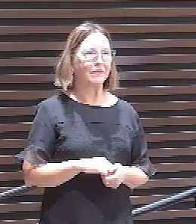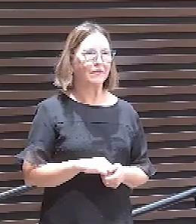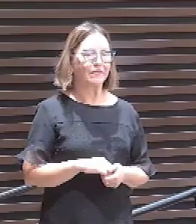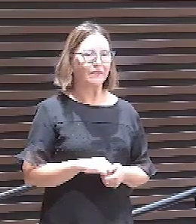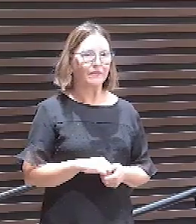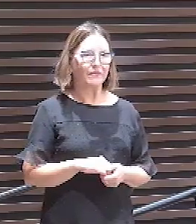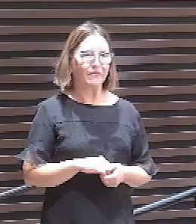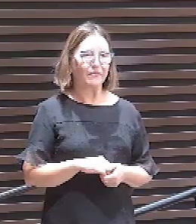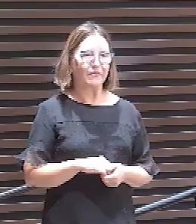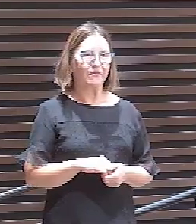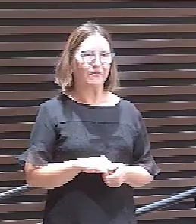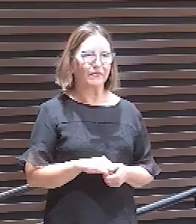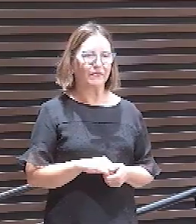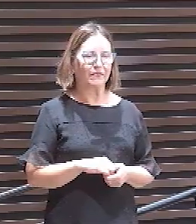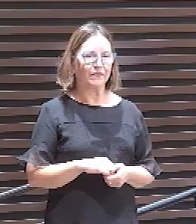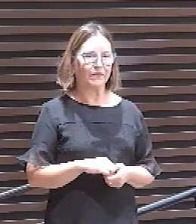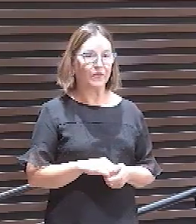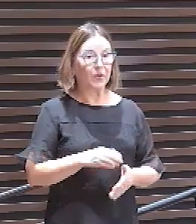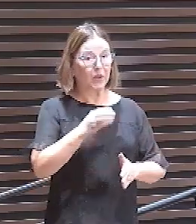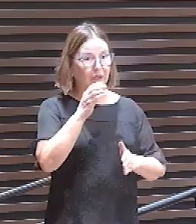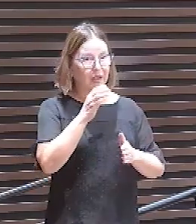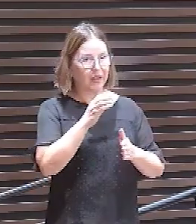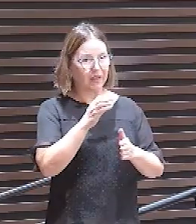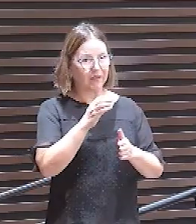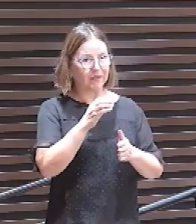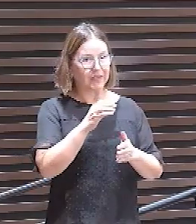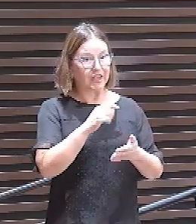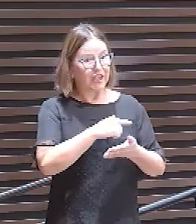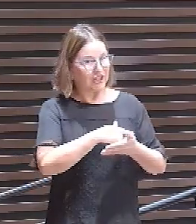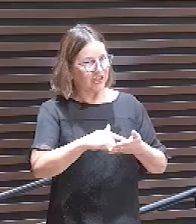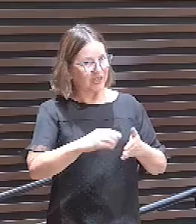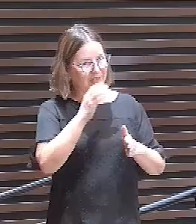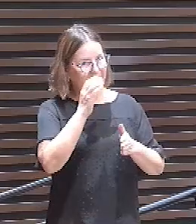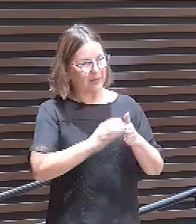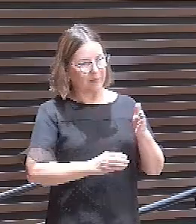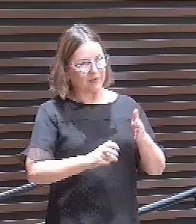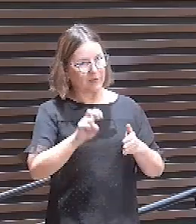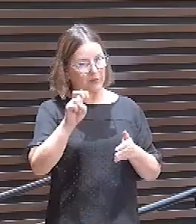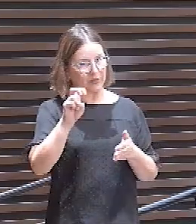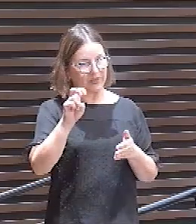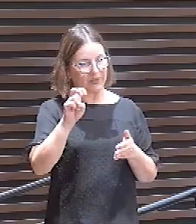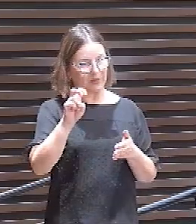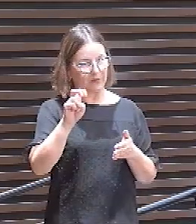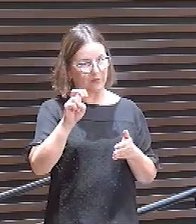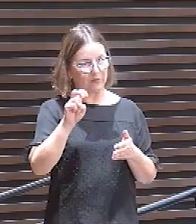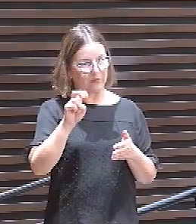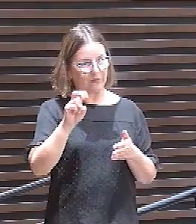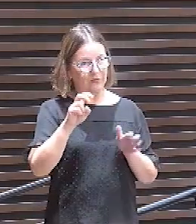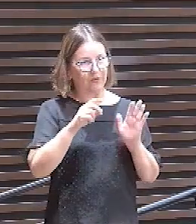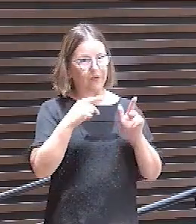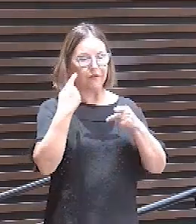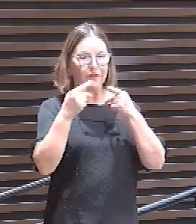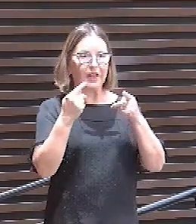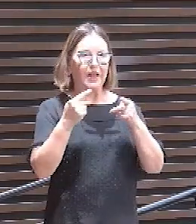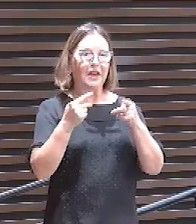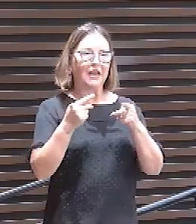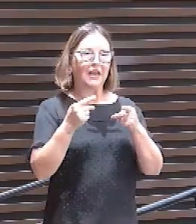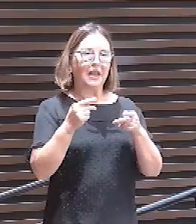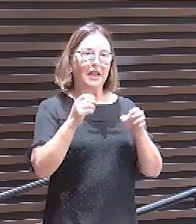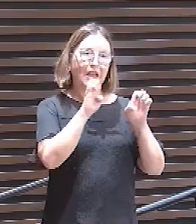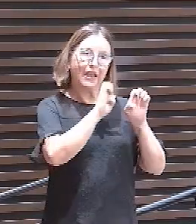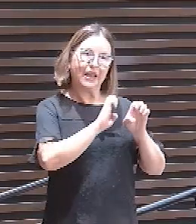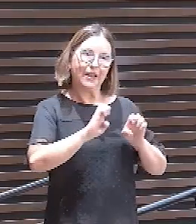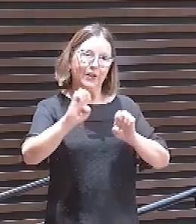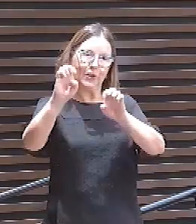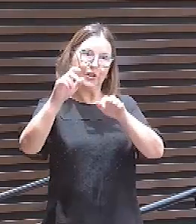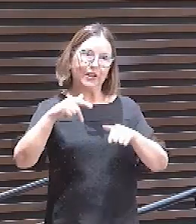Eu volto ao capítulo 5 de Gênesis, que diz: andou Enoque com Deus, e depois